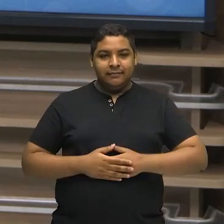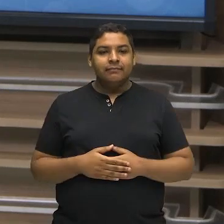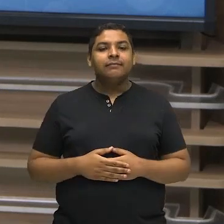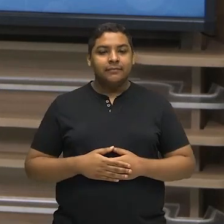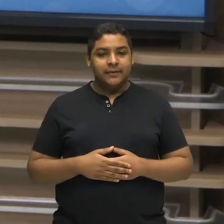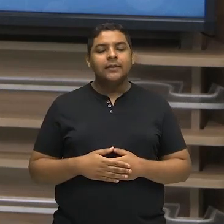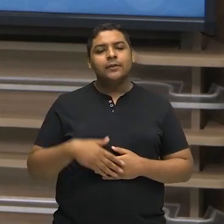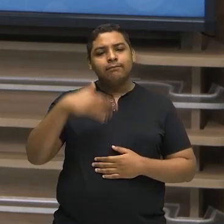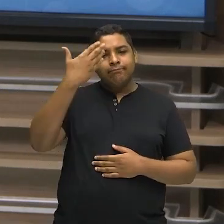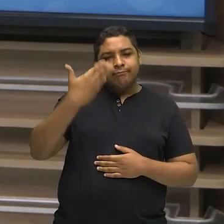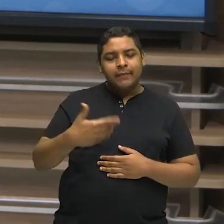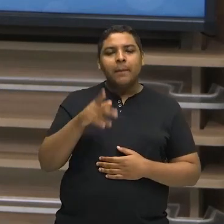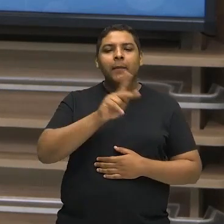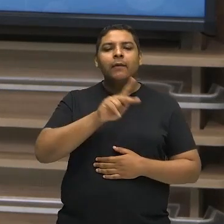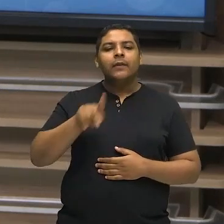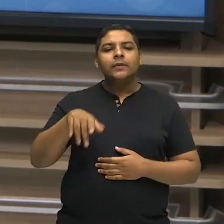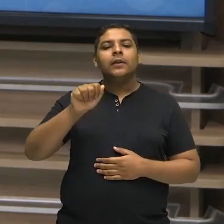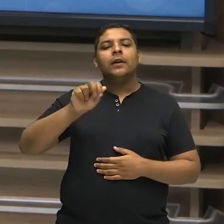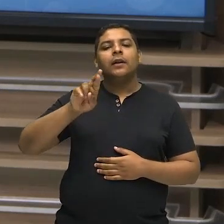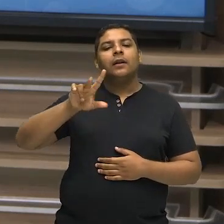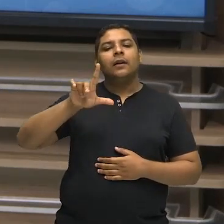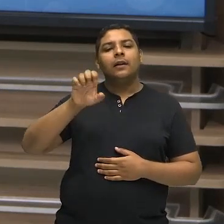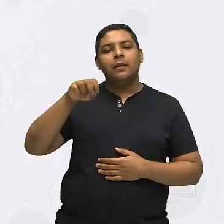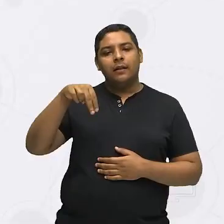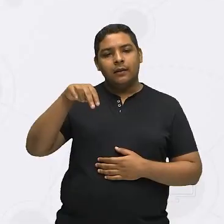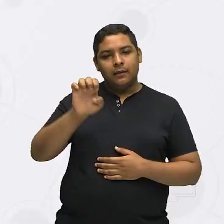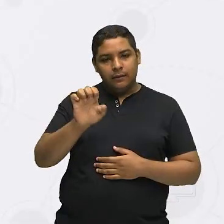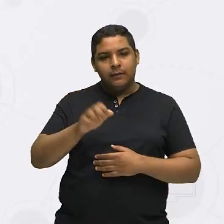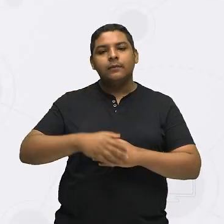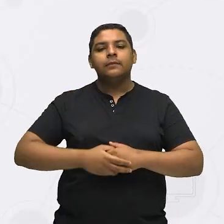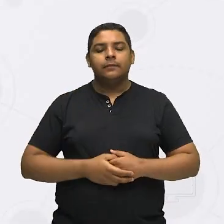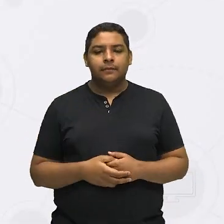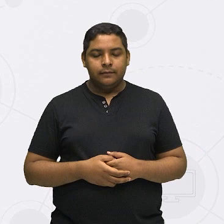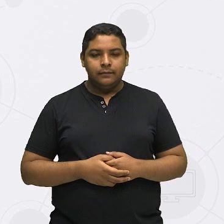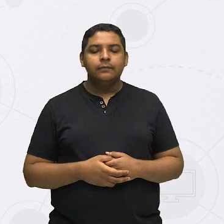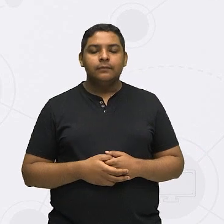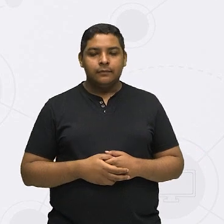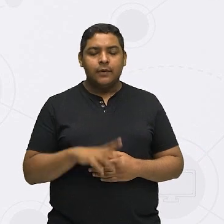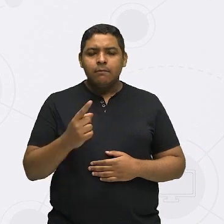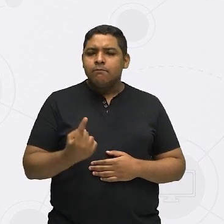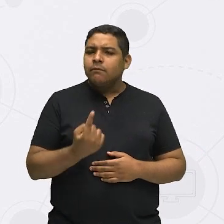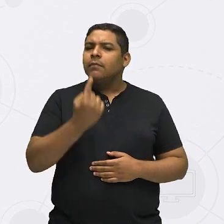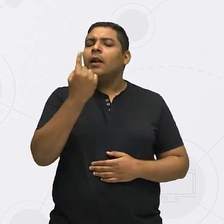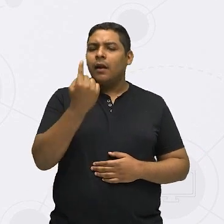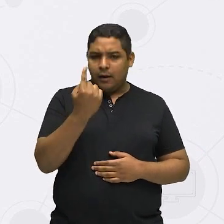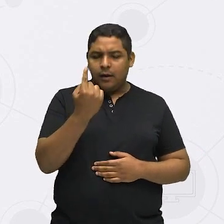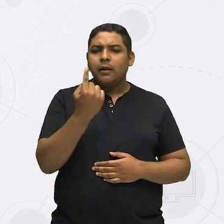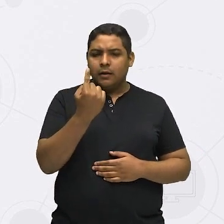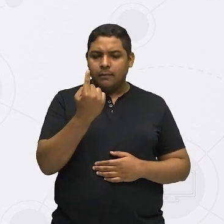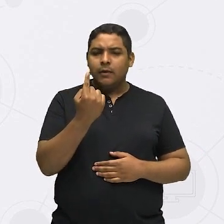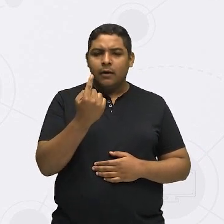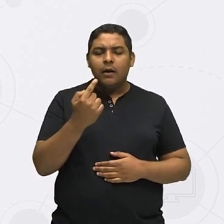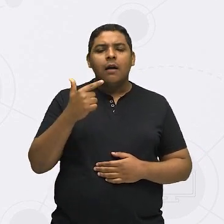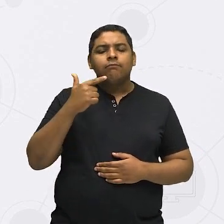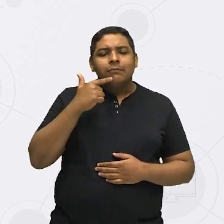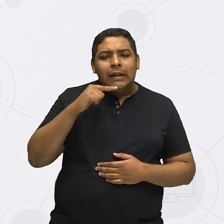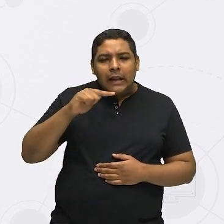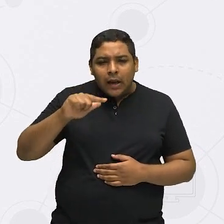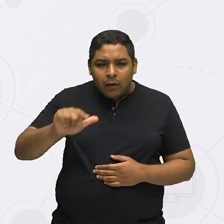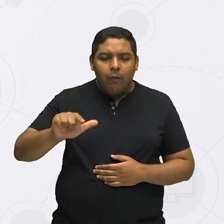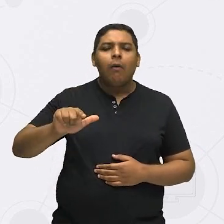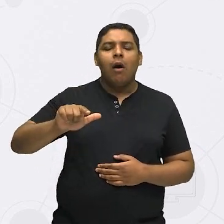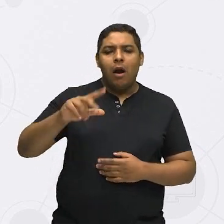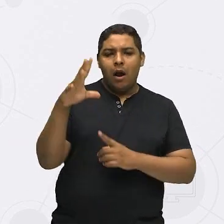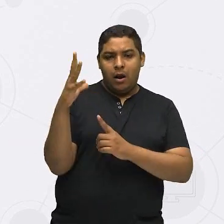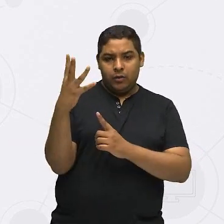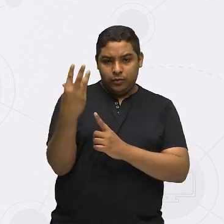Azulay e hoje eu vou falar sobre o primeiro elemento da linguagem artística. Então, vamos